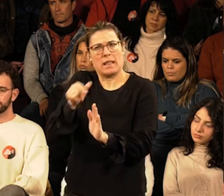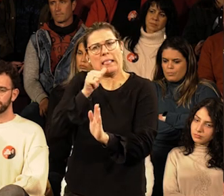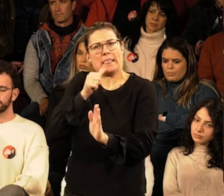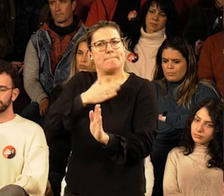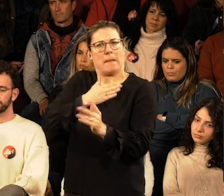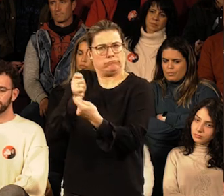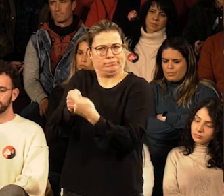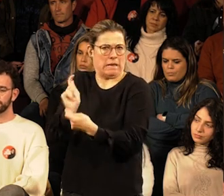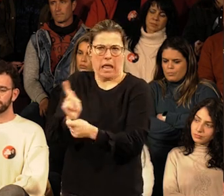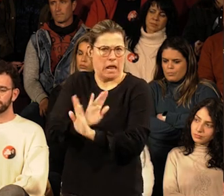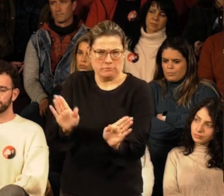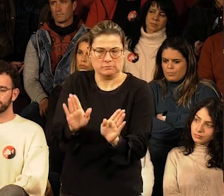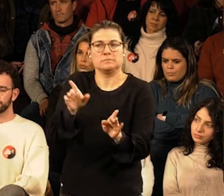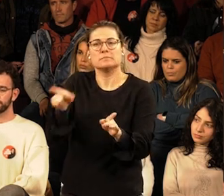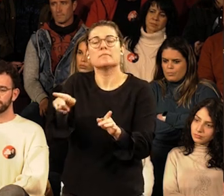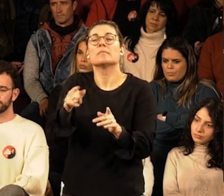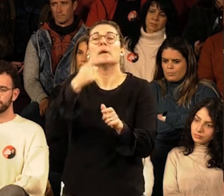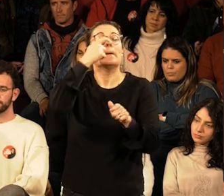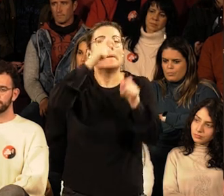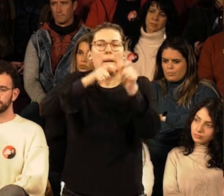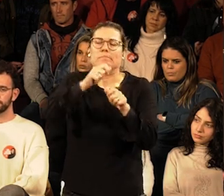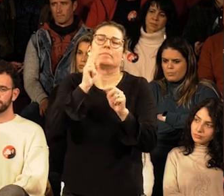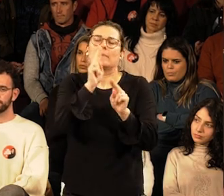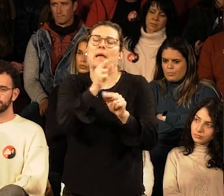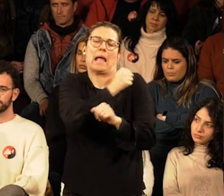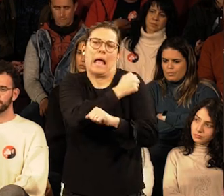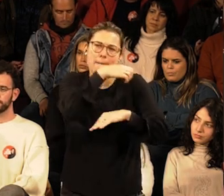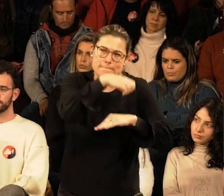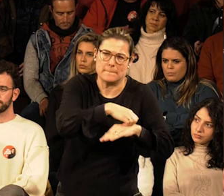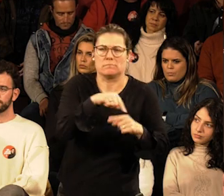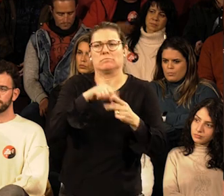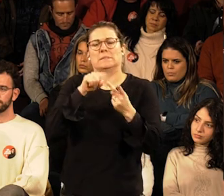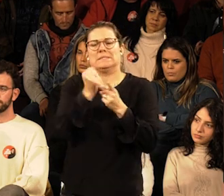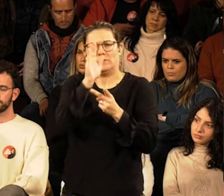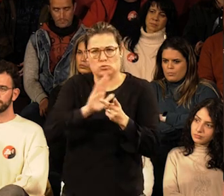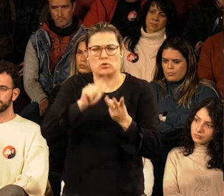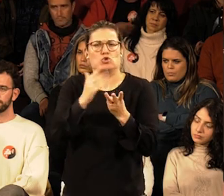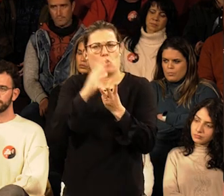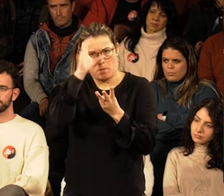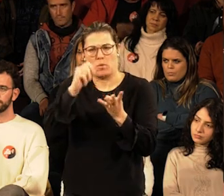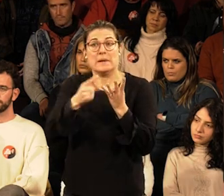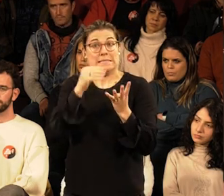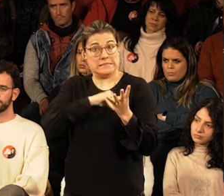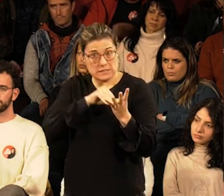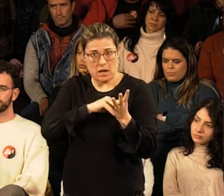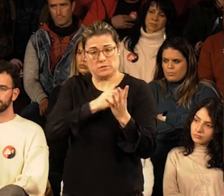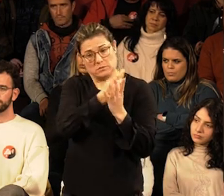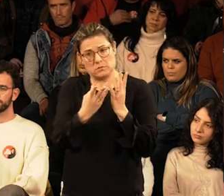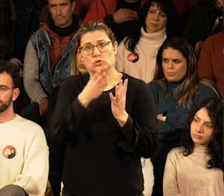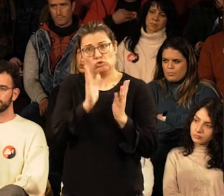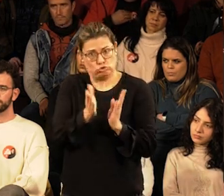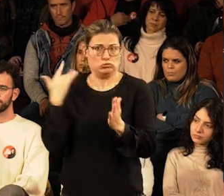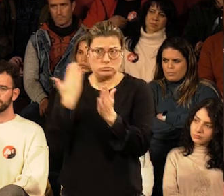lança é tratar adequadamente a habitação do serviço Nacional de saúde da escola pública dos salários tem sido